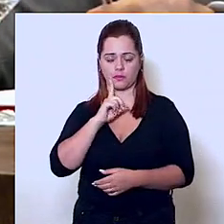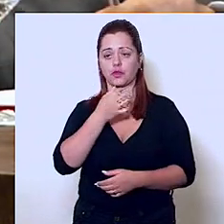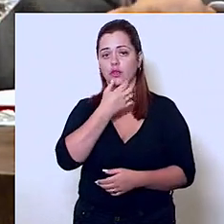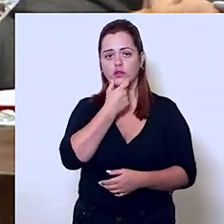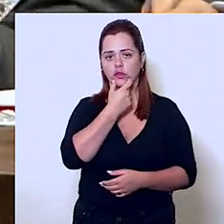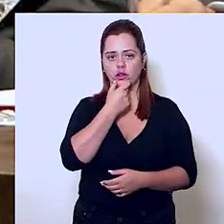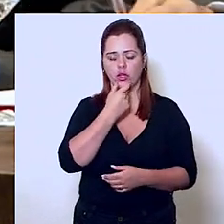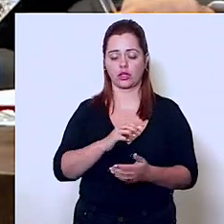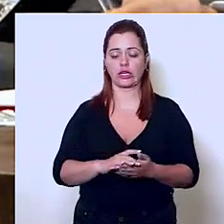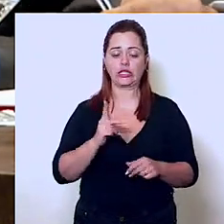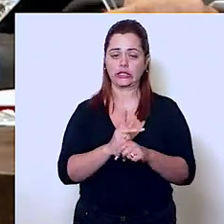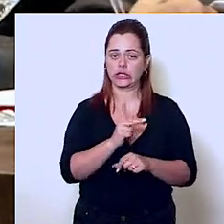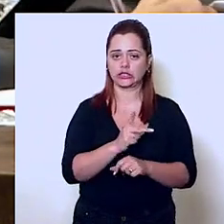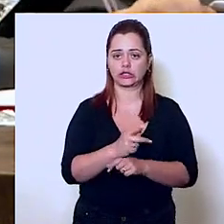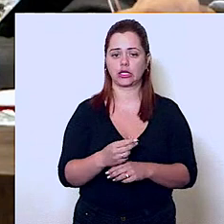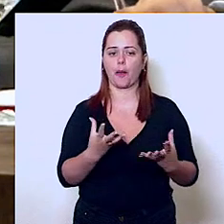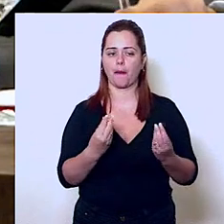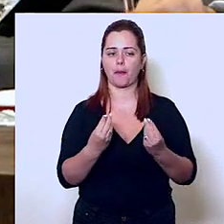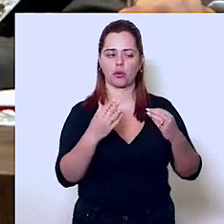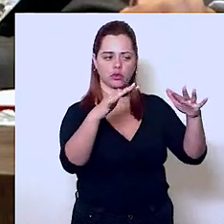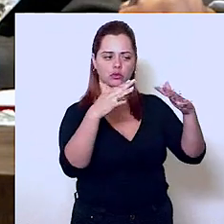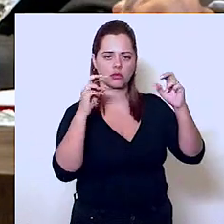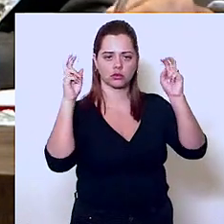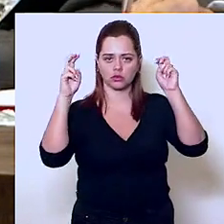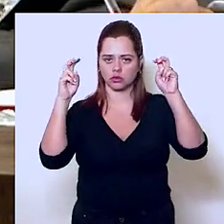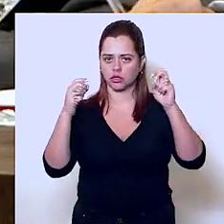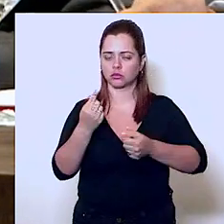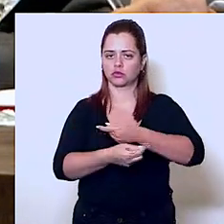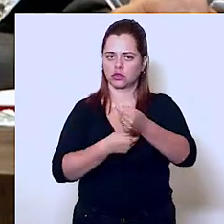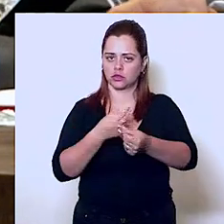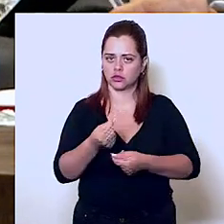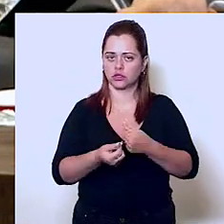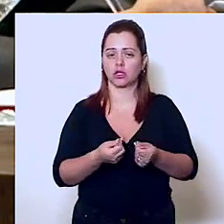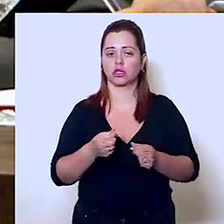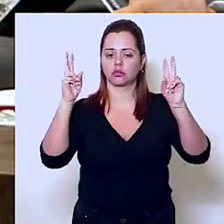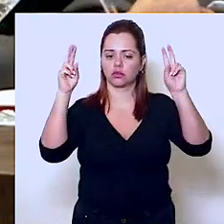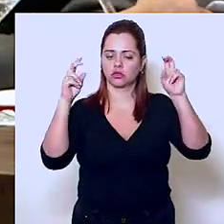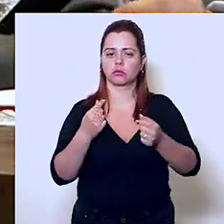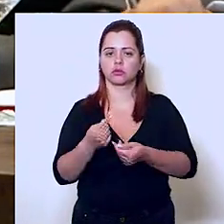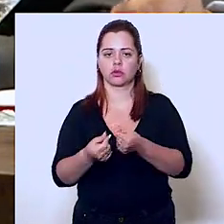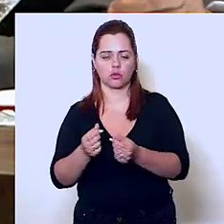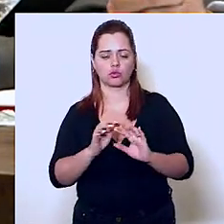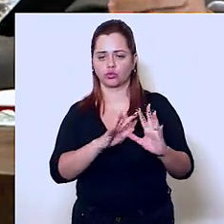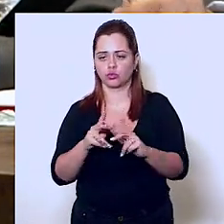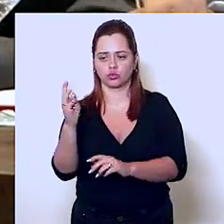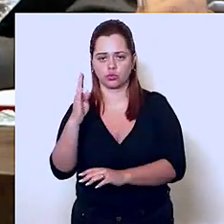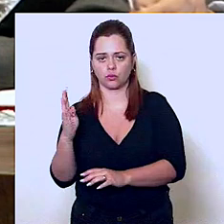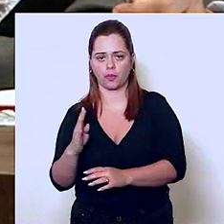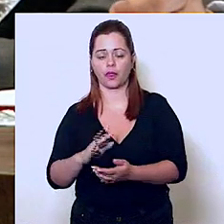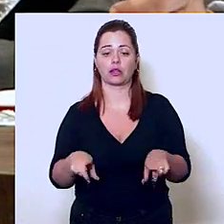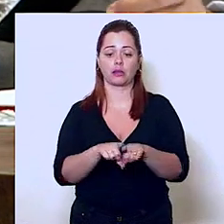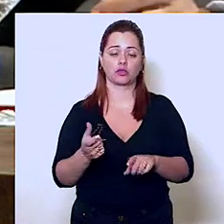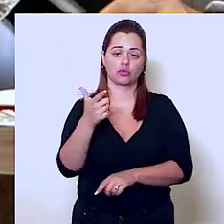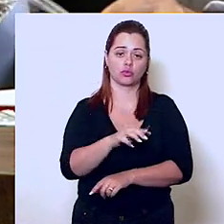muito atento aos temas financeiros e aos temas econômicos. Depois, novamente em Washington, eu